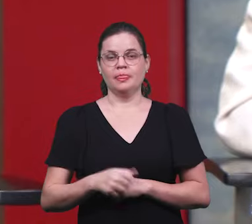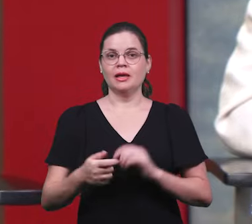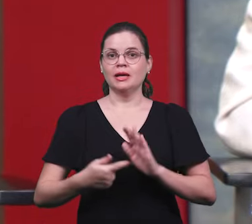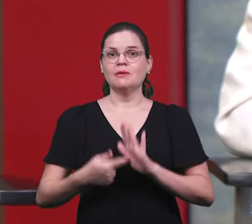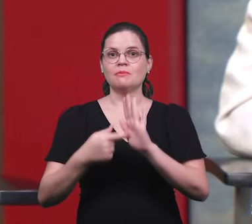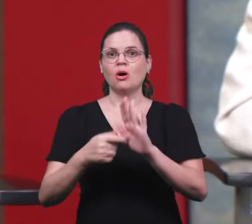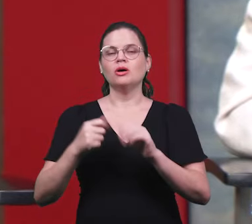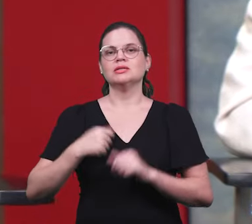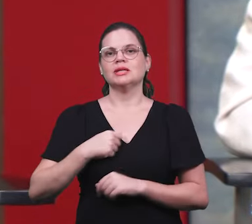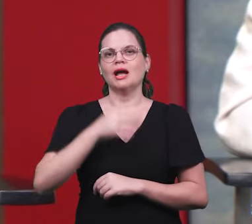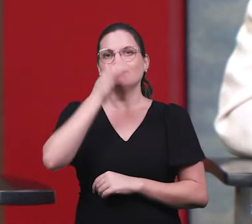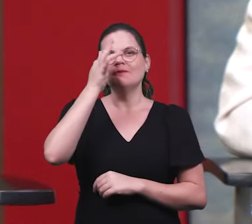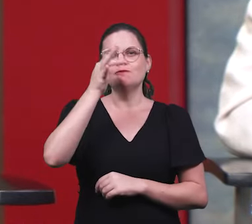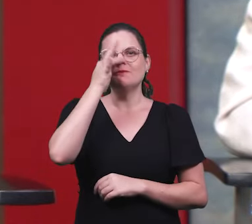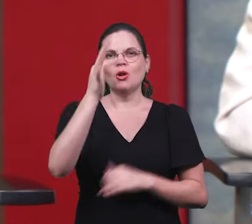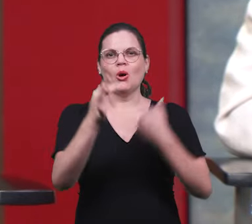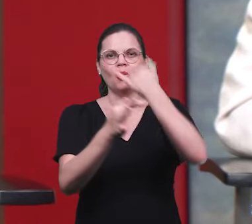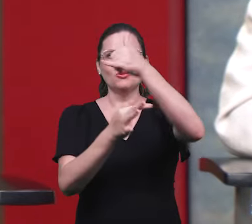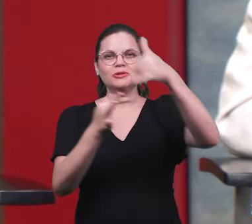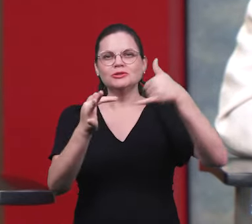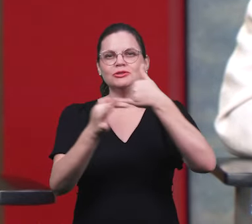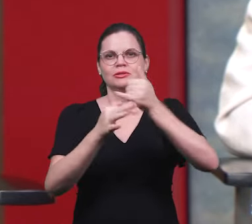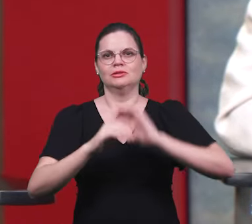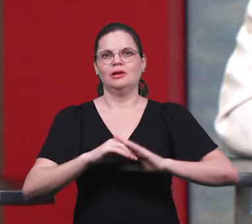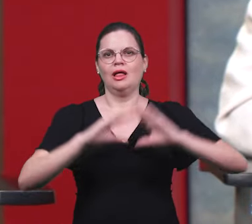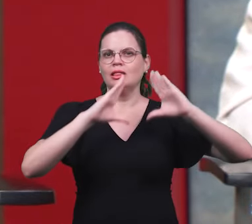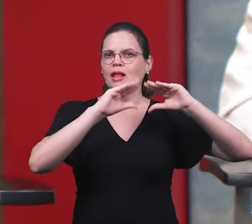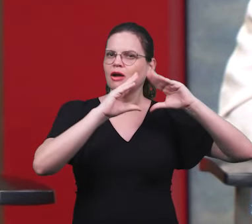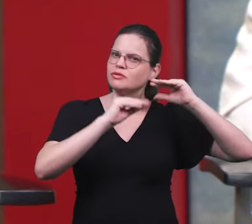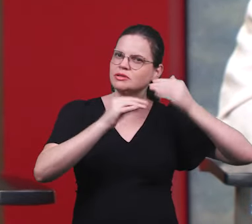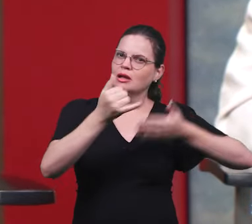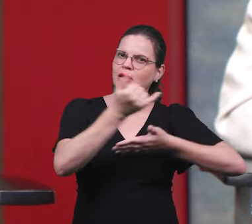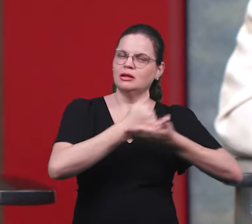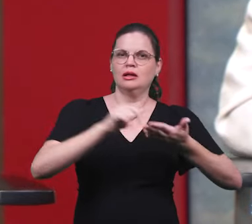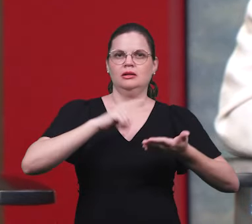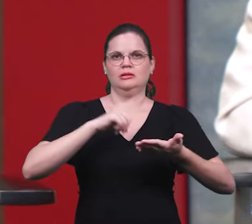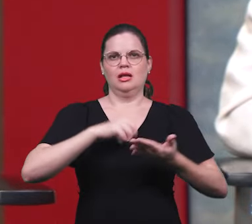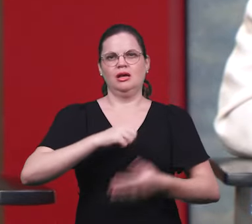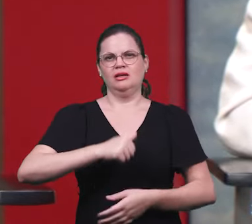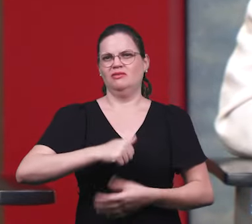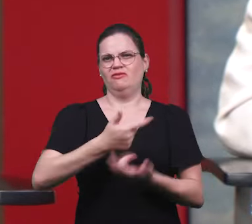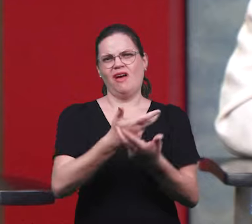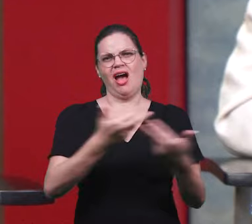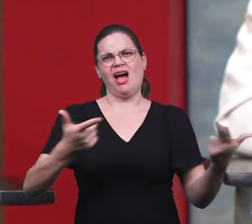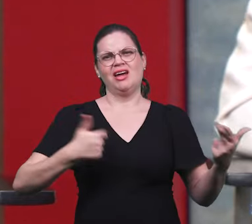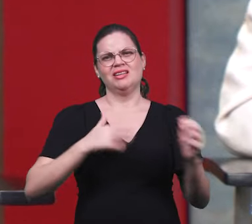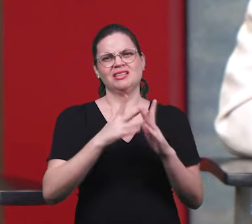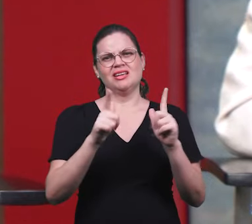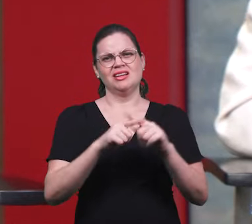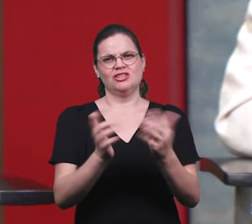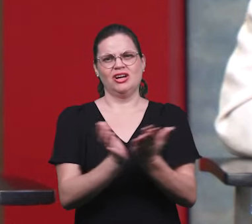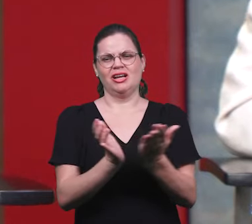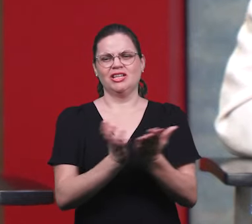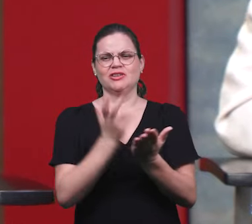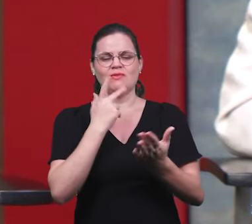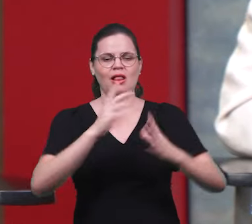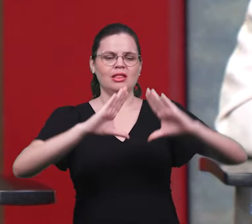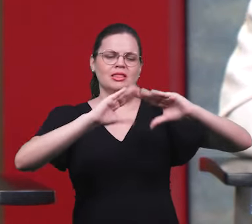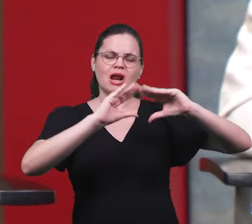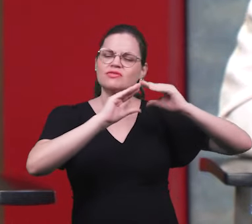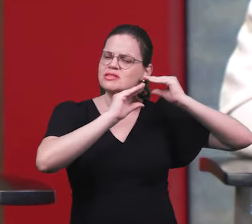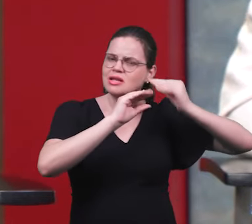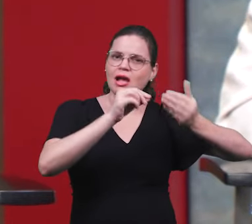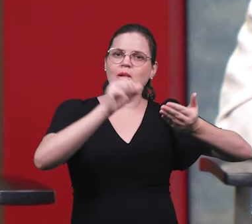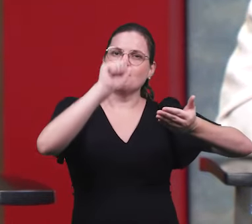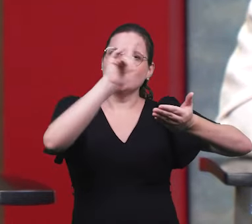ungida, do travesseiro, e alguém pode dizer, tal denominação, tem mais de uma que fala isso, o travesseiro abençoado, a